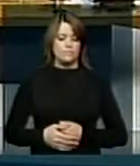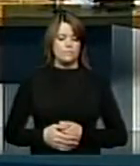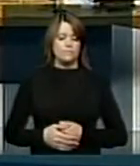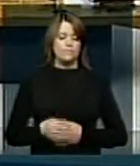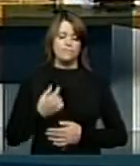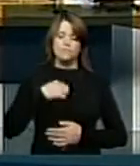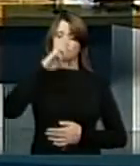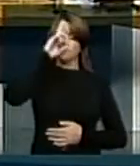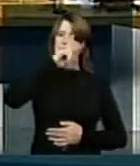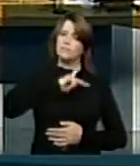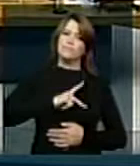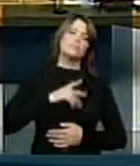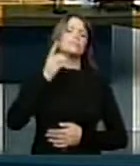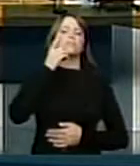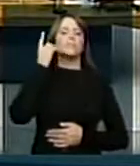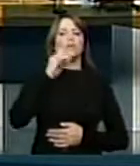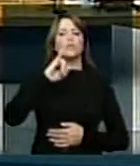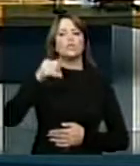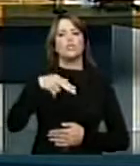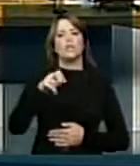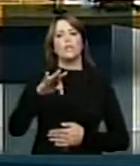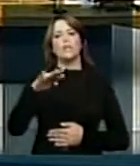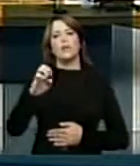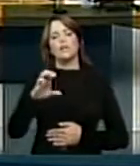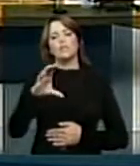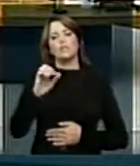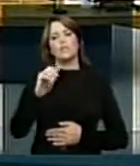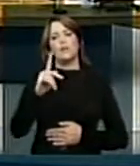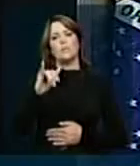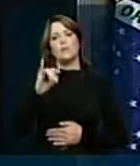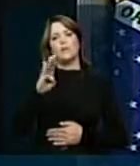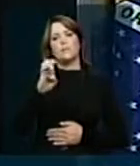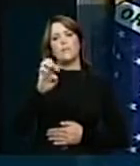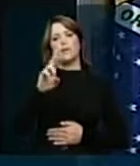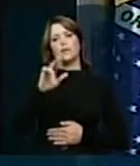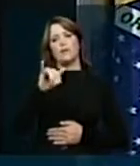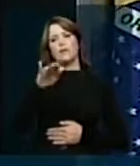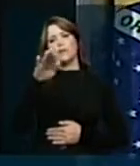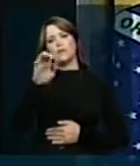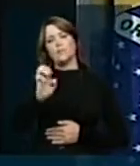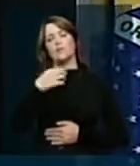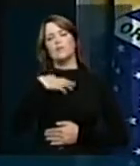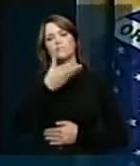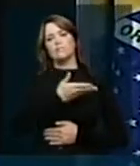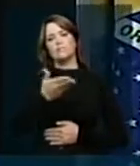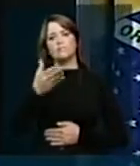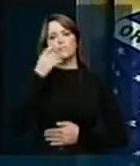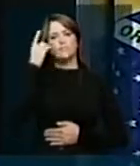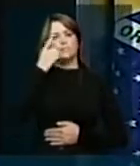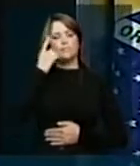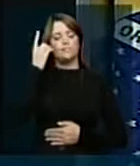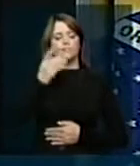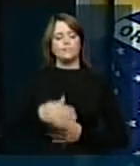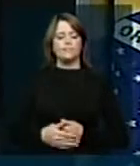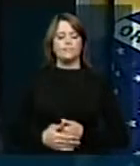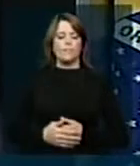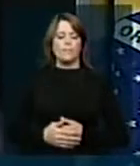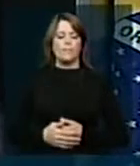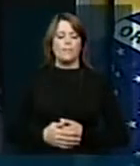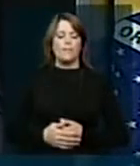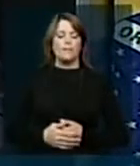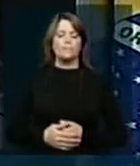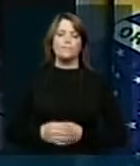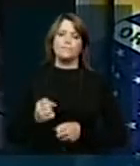Senhora Presidente, deputada Janete Capiberibe, senhoras e senhores parlamentares,